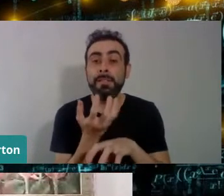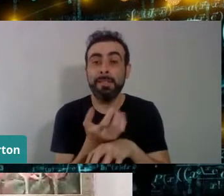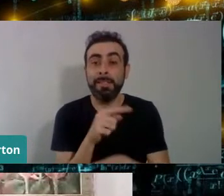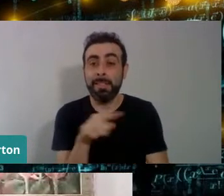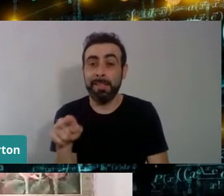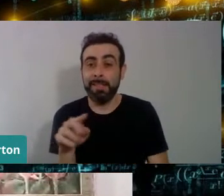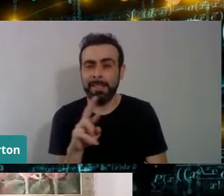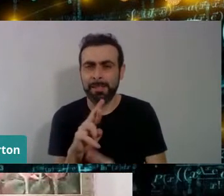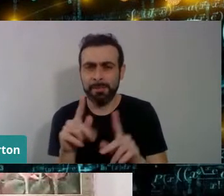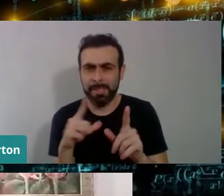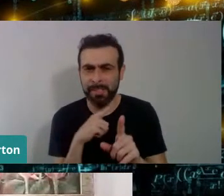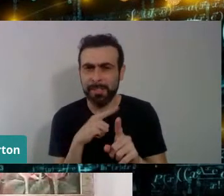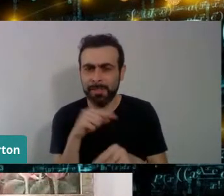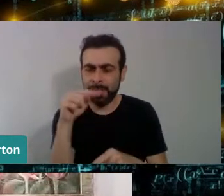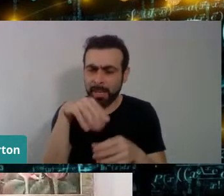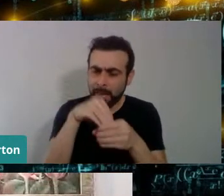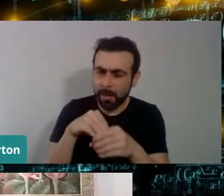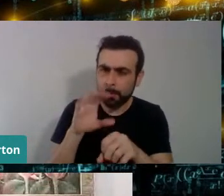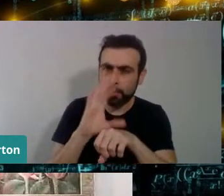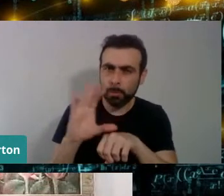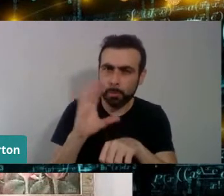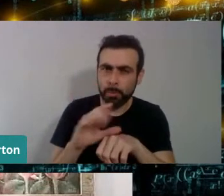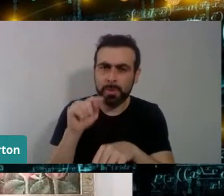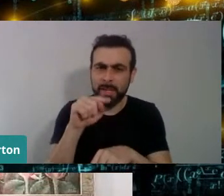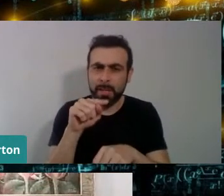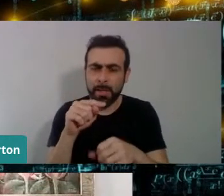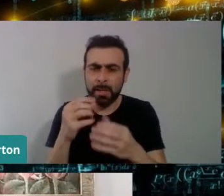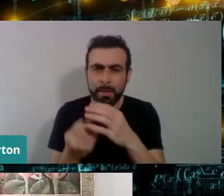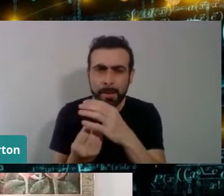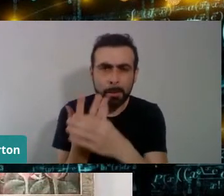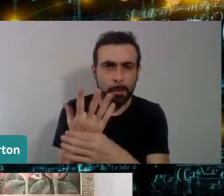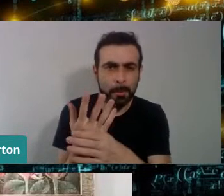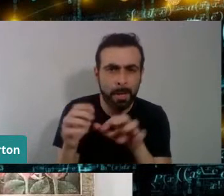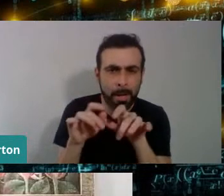que tinha no curso, Introdução à Computação.